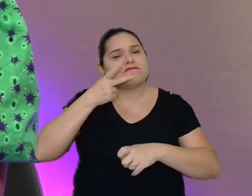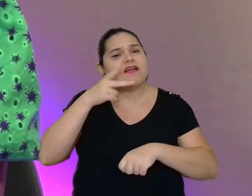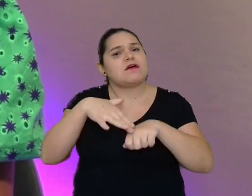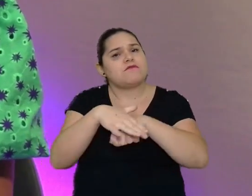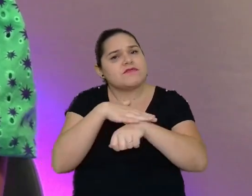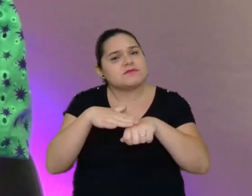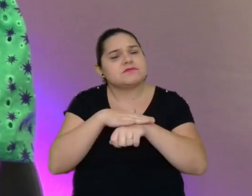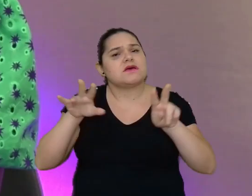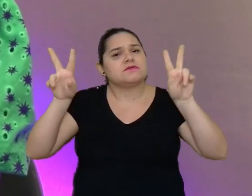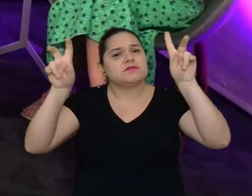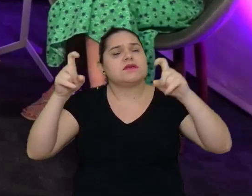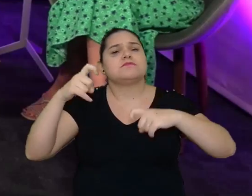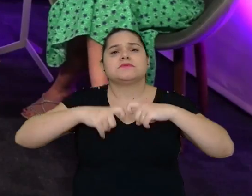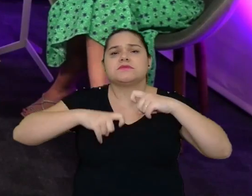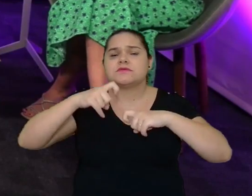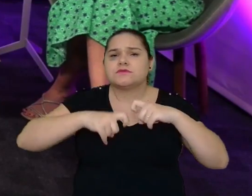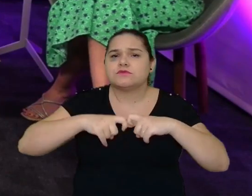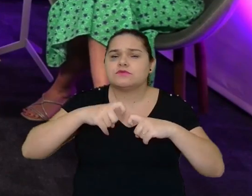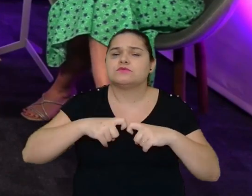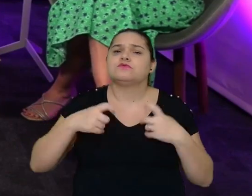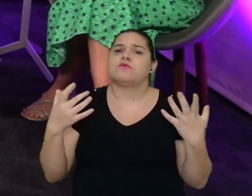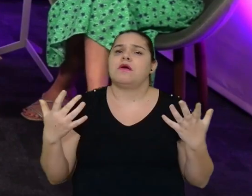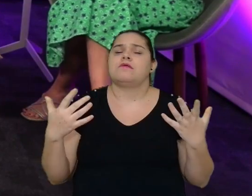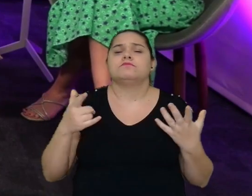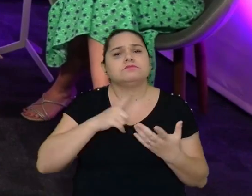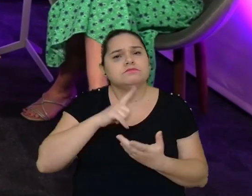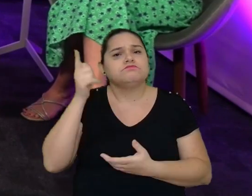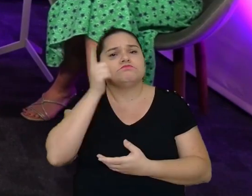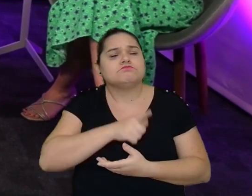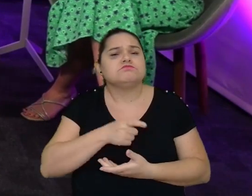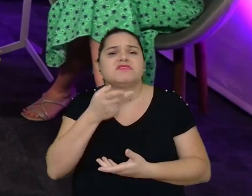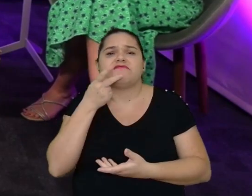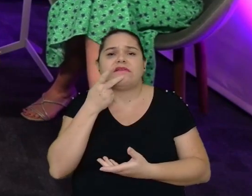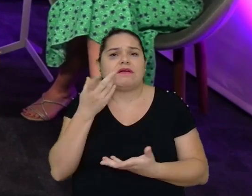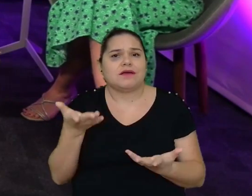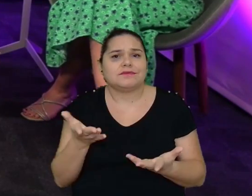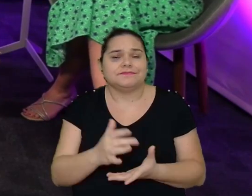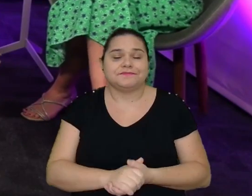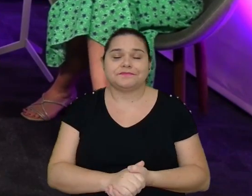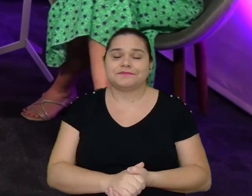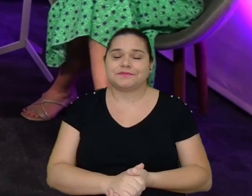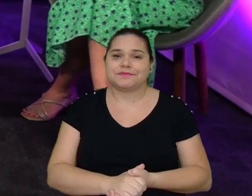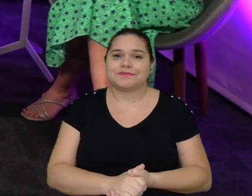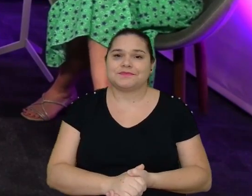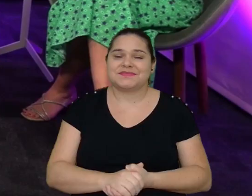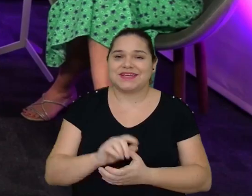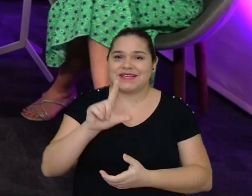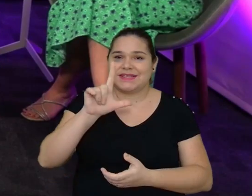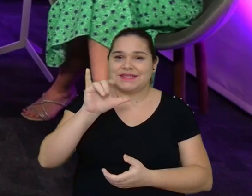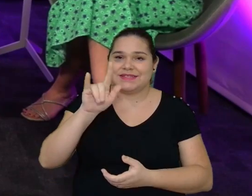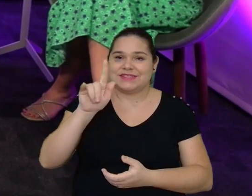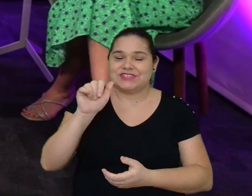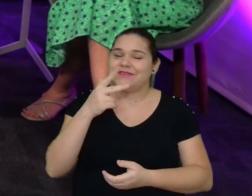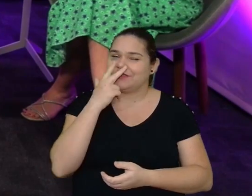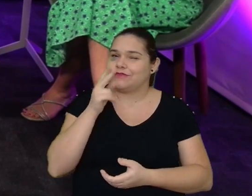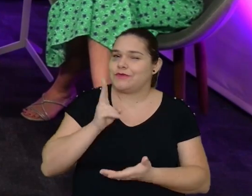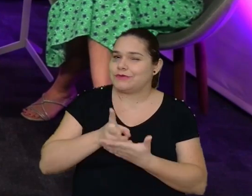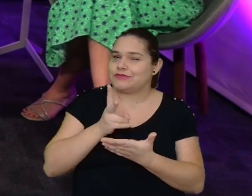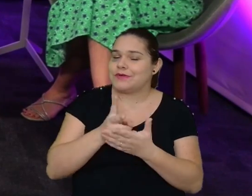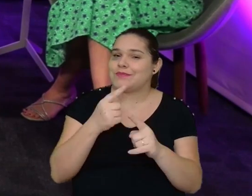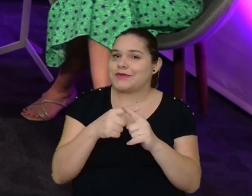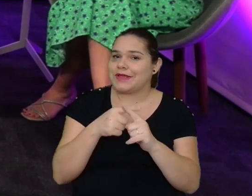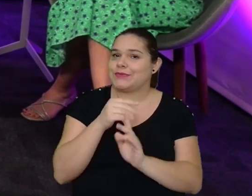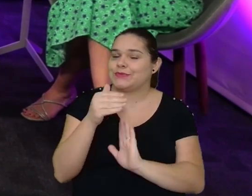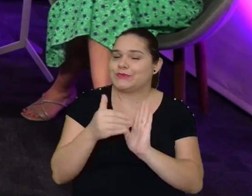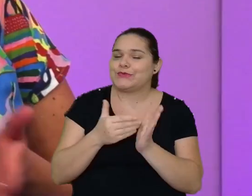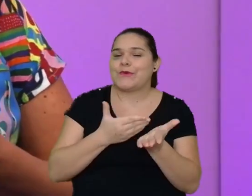mais emancipada, mais saudável como um todo. Muito bom. Lígia? Eu acho que eu vou fazer a sequência, porque eu acho que tudo começa realmente na